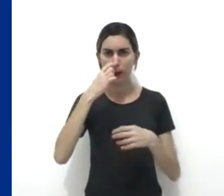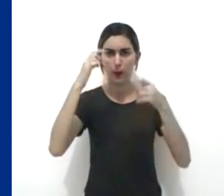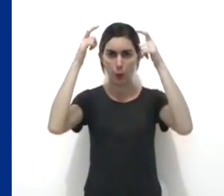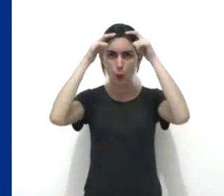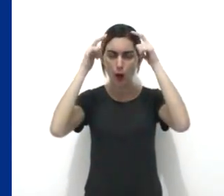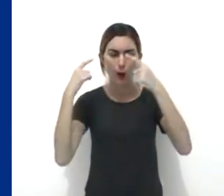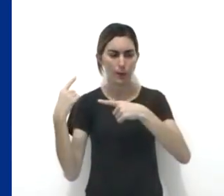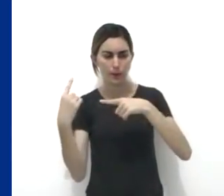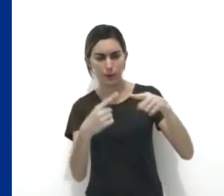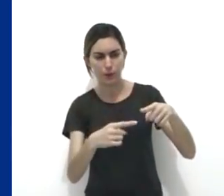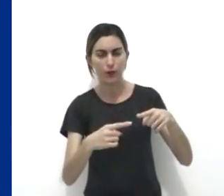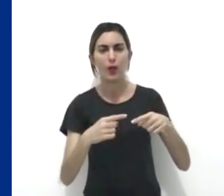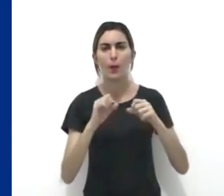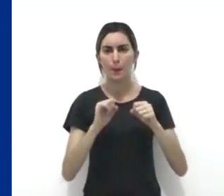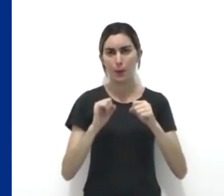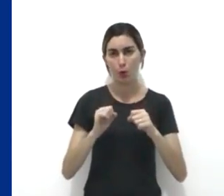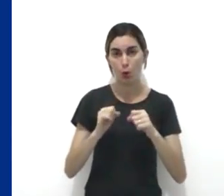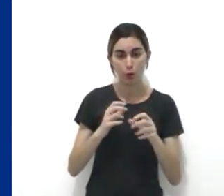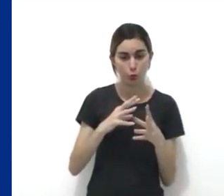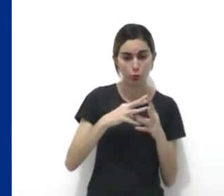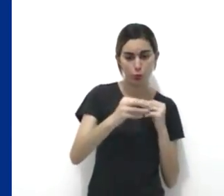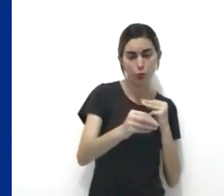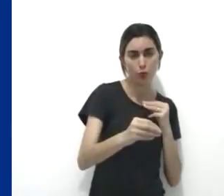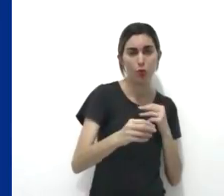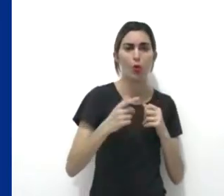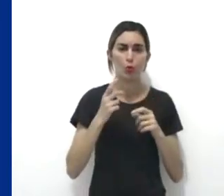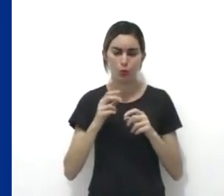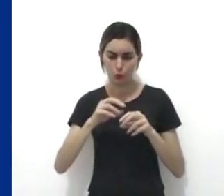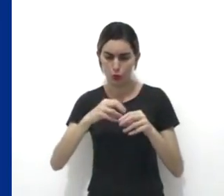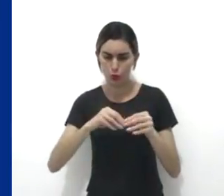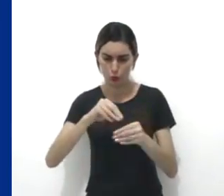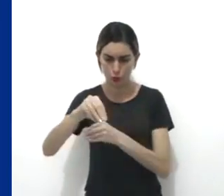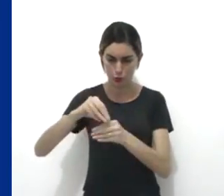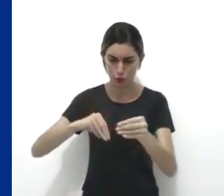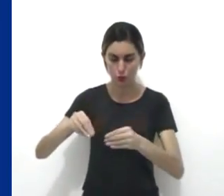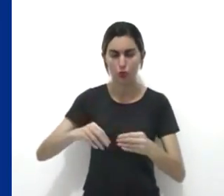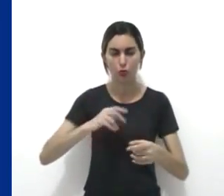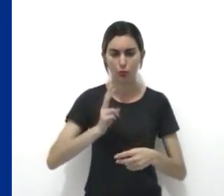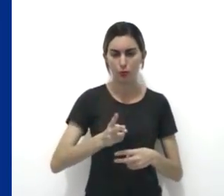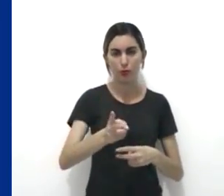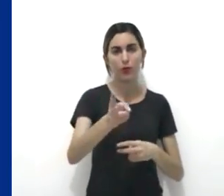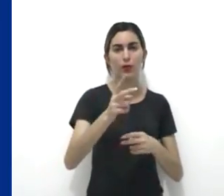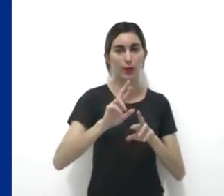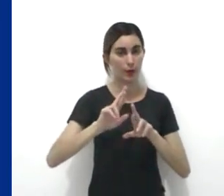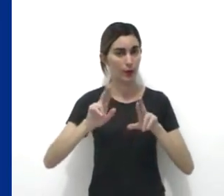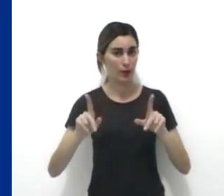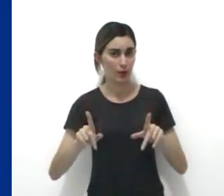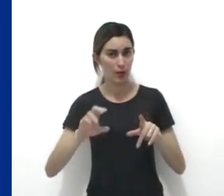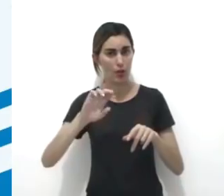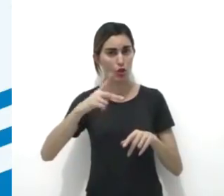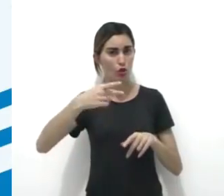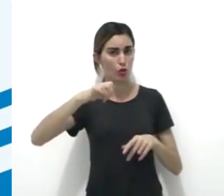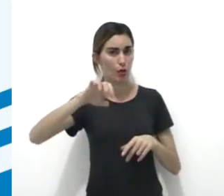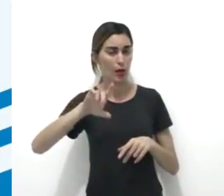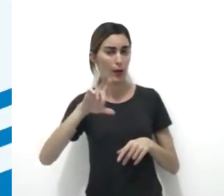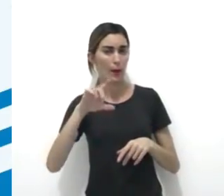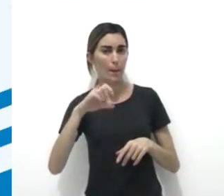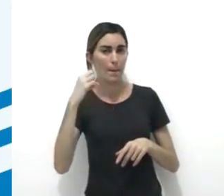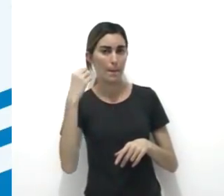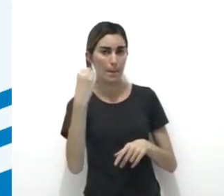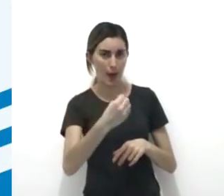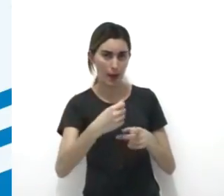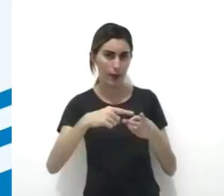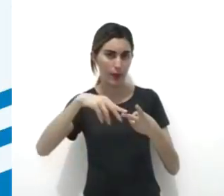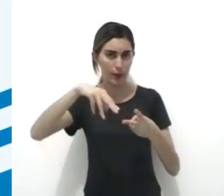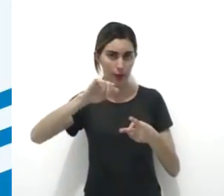rei está ameaçado, mas ainda pode escapar e o jogo continua. Então, existe a diferença entre o checkmate e